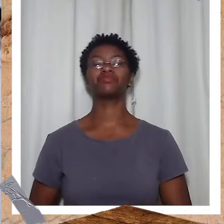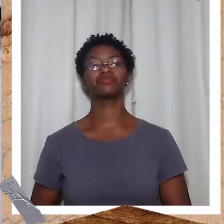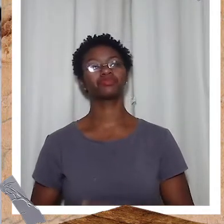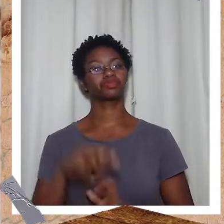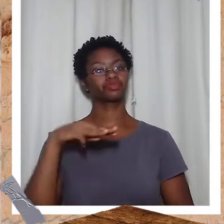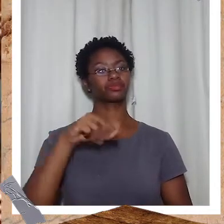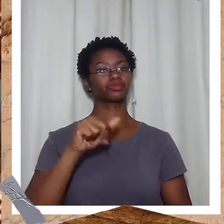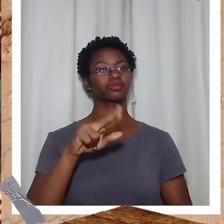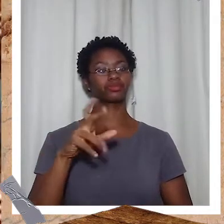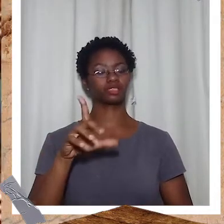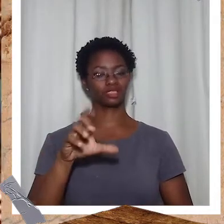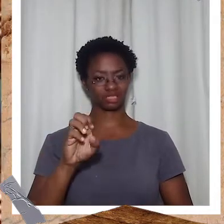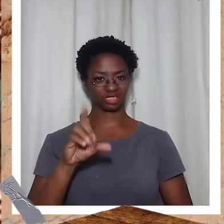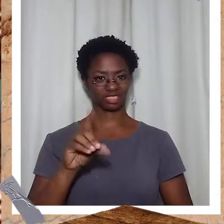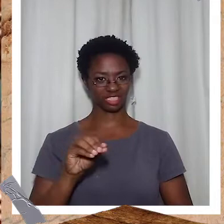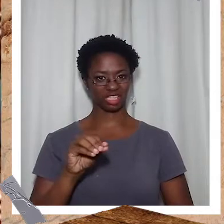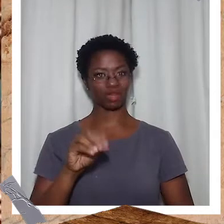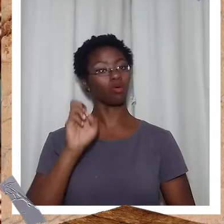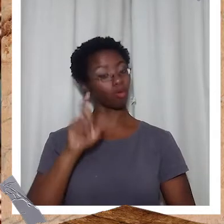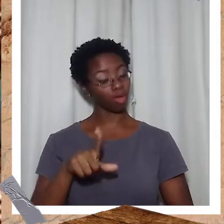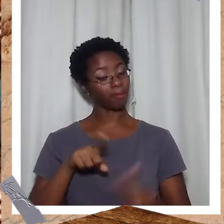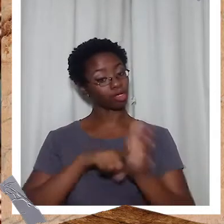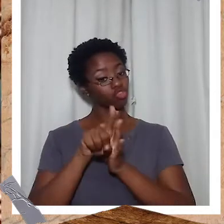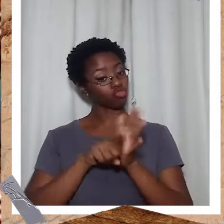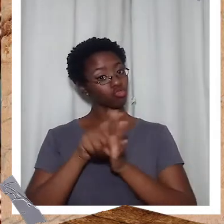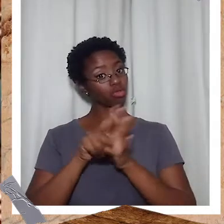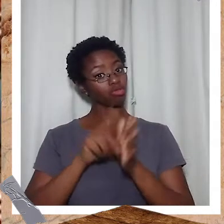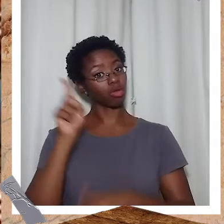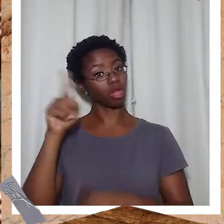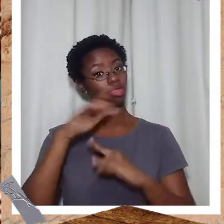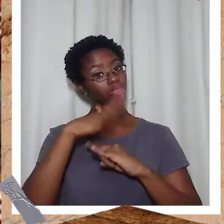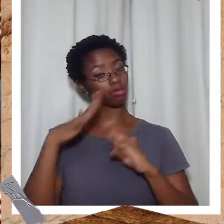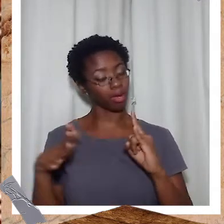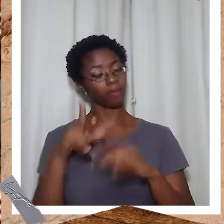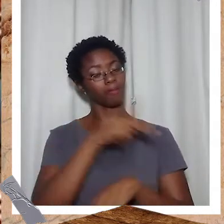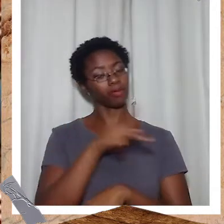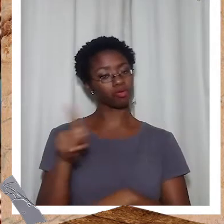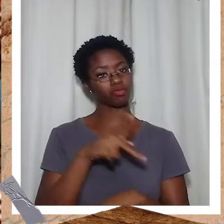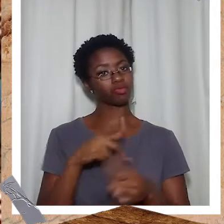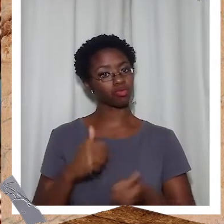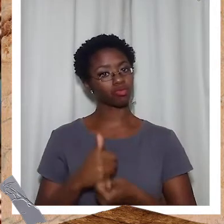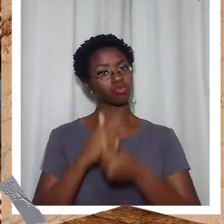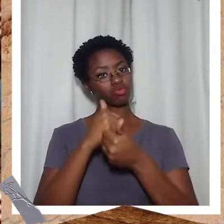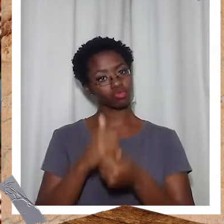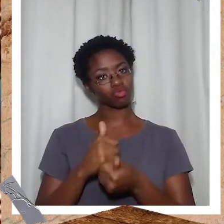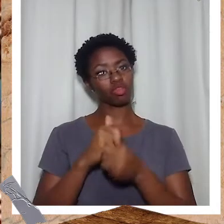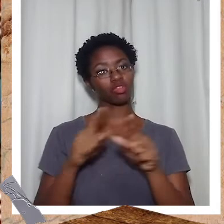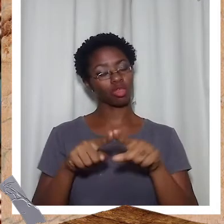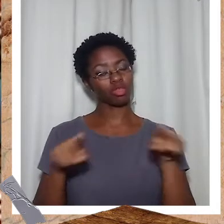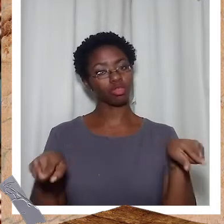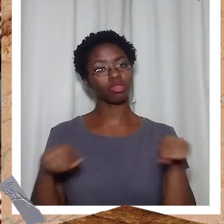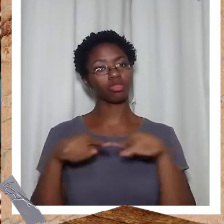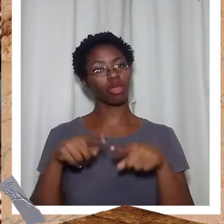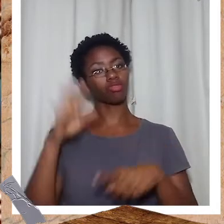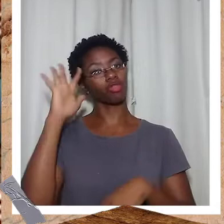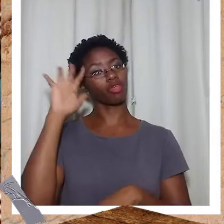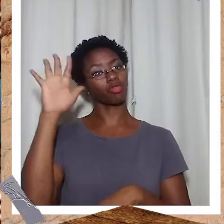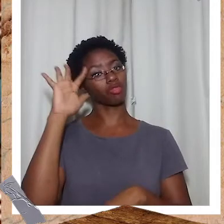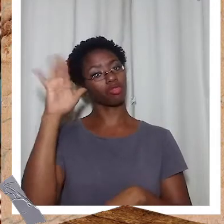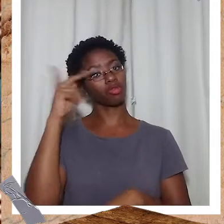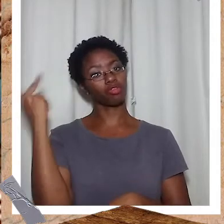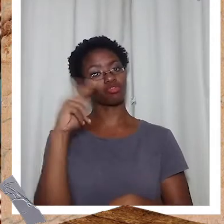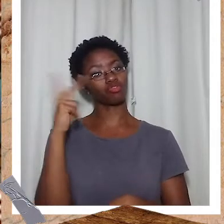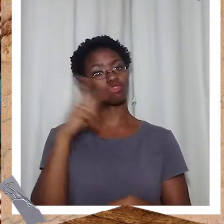O Marcelo é curador do mar, é professor adjunto do Departamento de Teoria e História da Arte